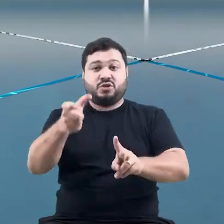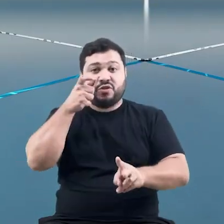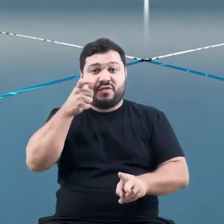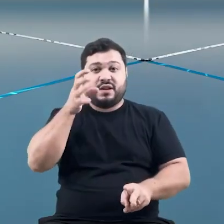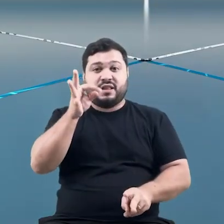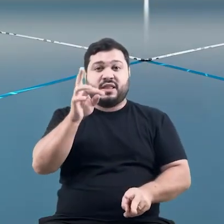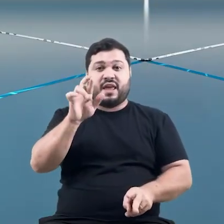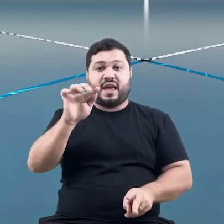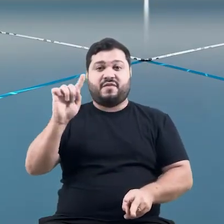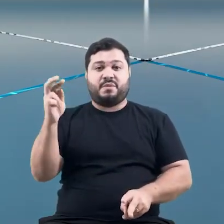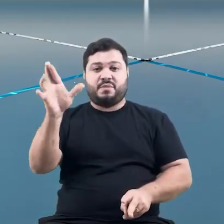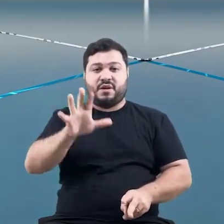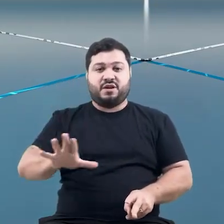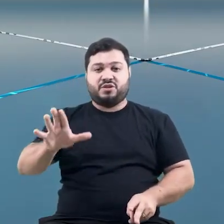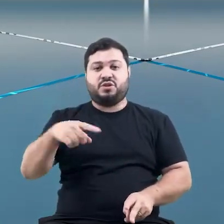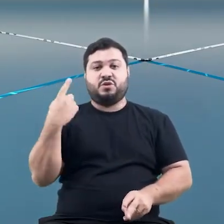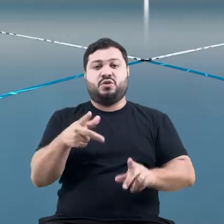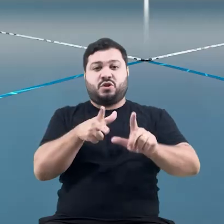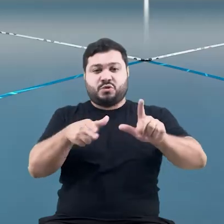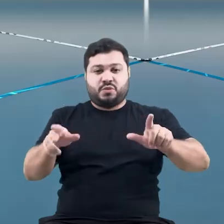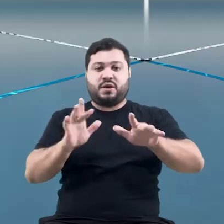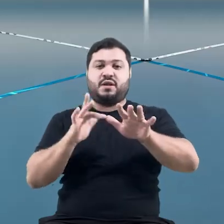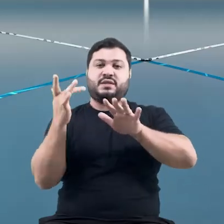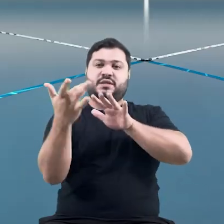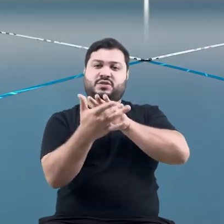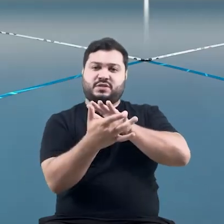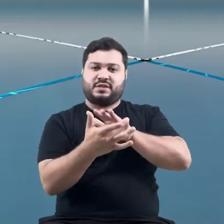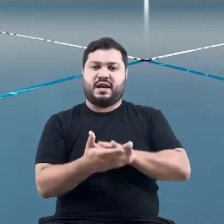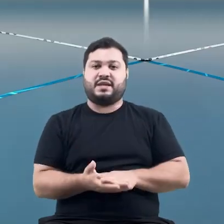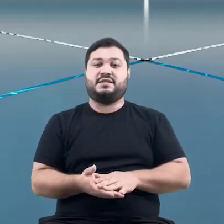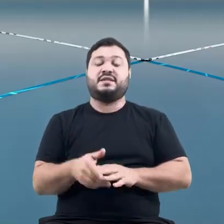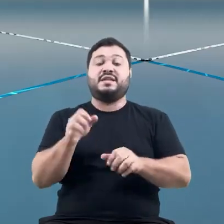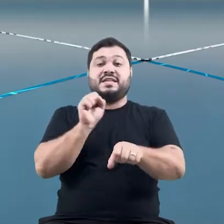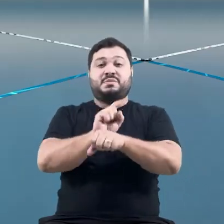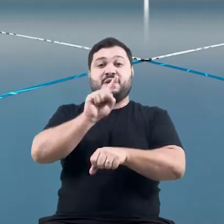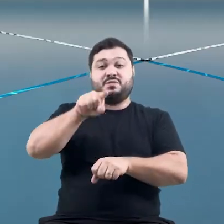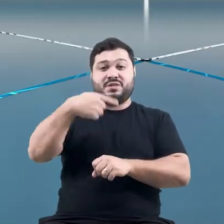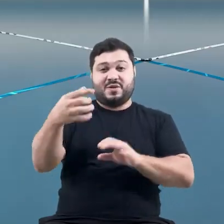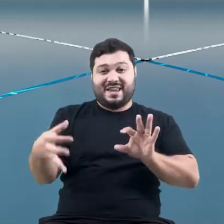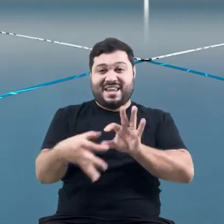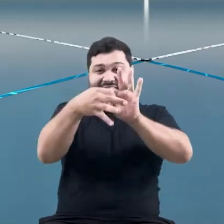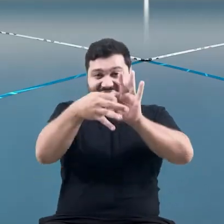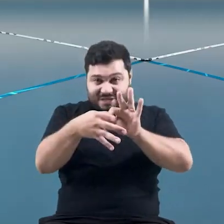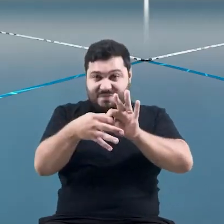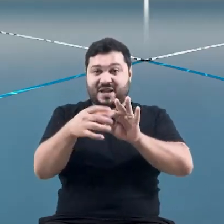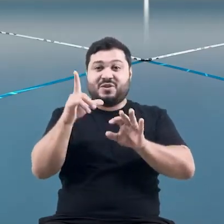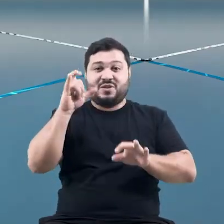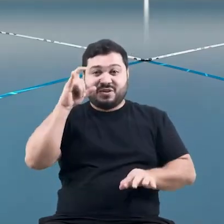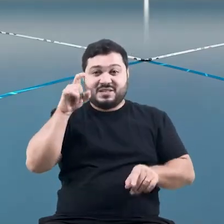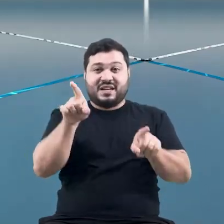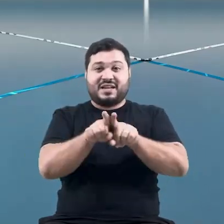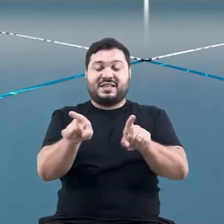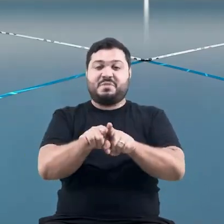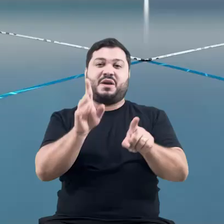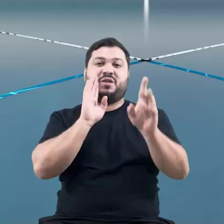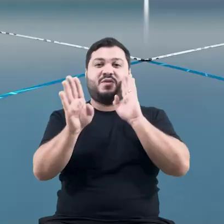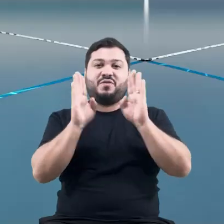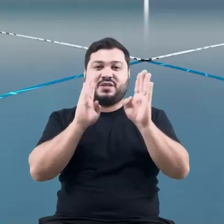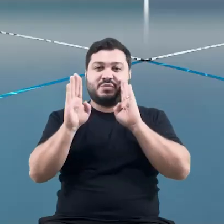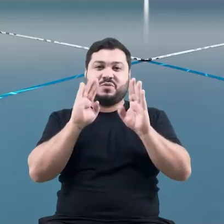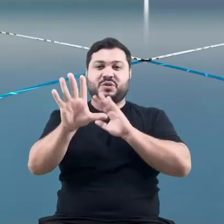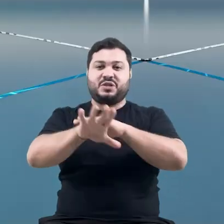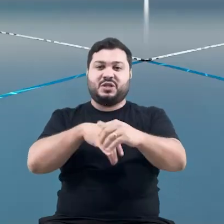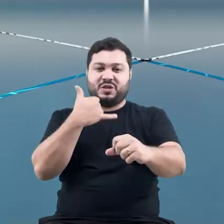continue acompanhando o TRF da Primeira Região no nosso portal e nas redes sociais. Esperamos seu engajamento no Instagram e também